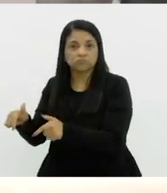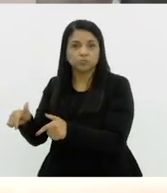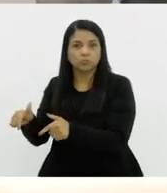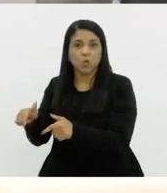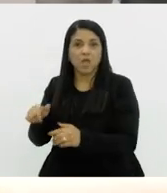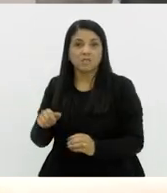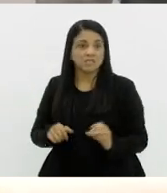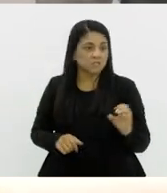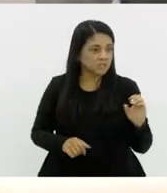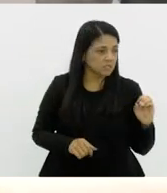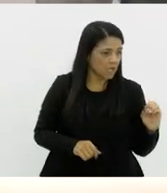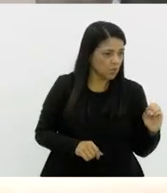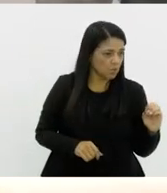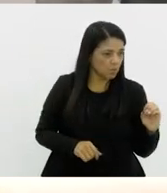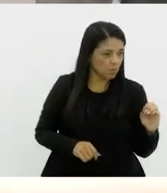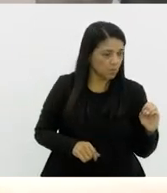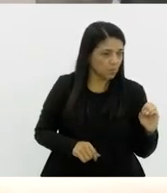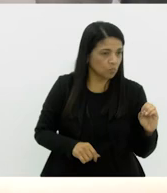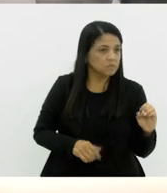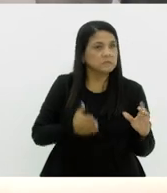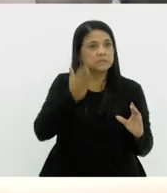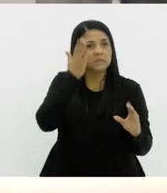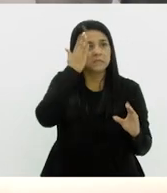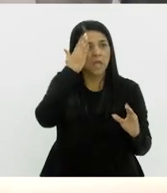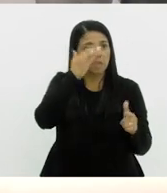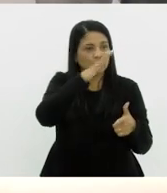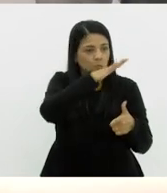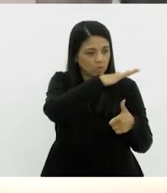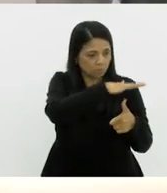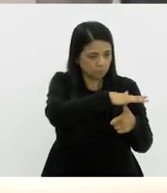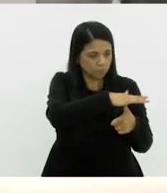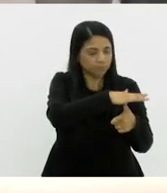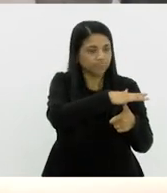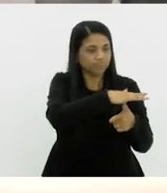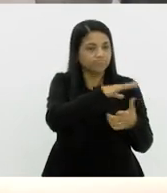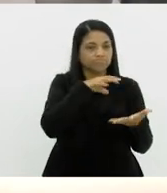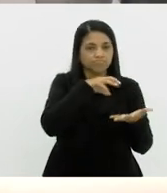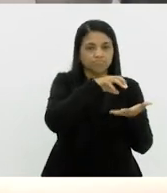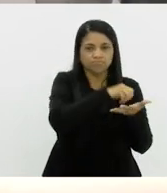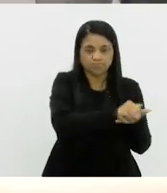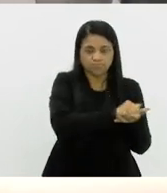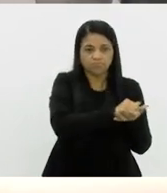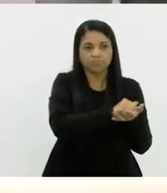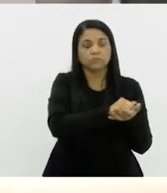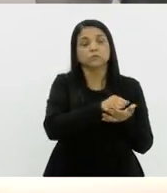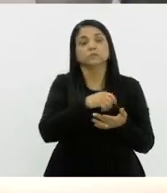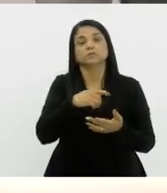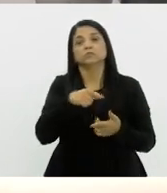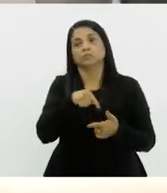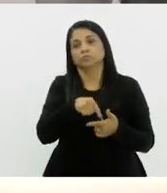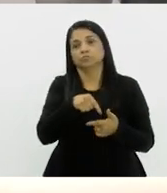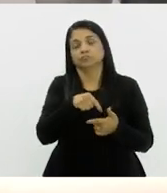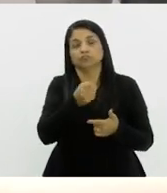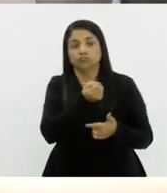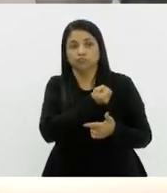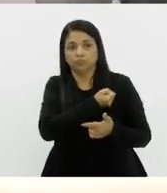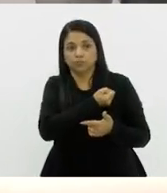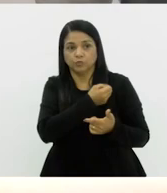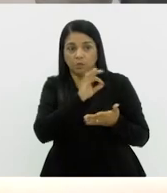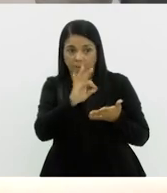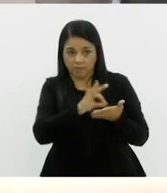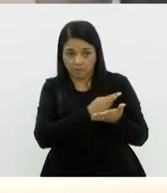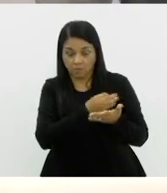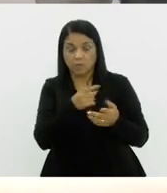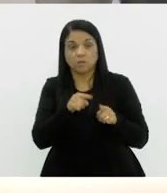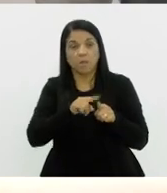zero. Você sabe que os helicópteros estão saindo com identificação da aeronave do piloto, e isso cruzado com algum